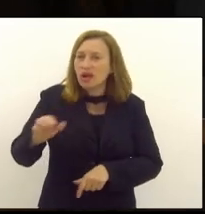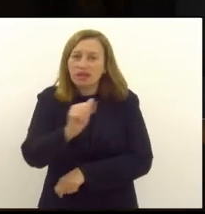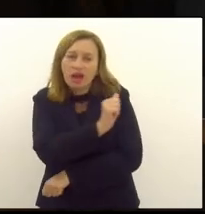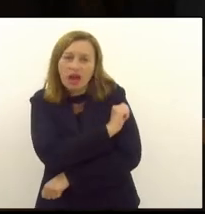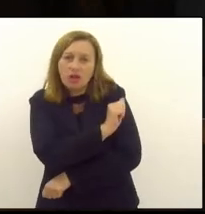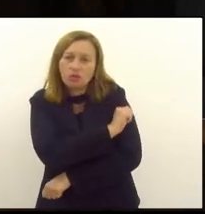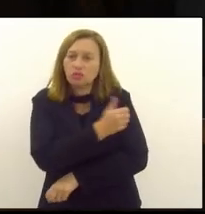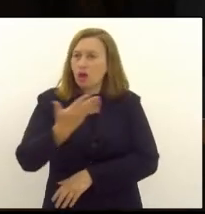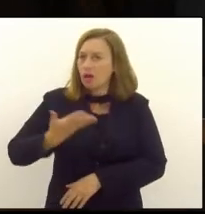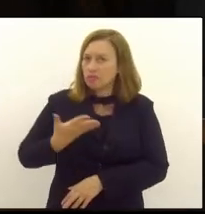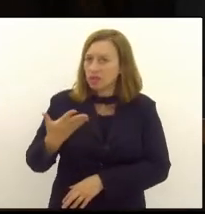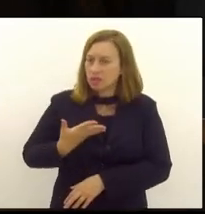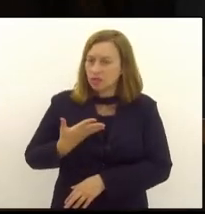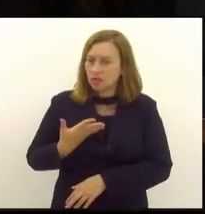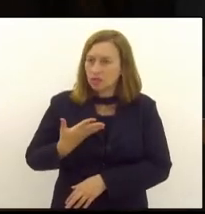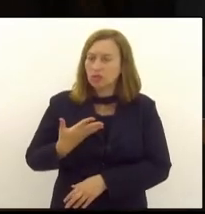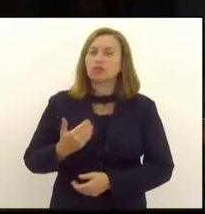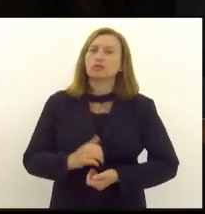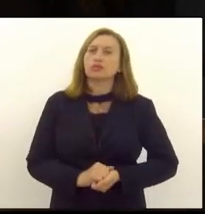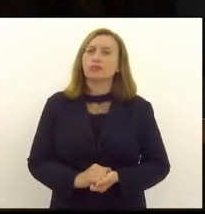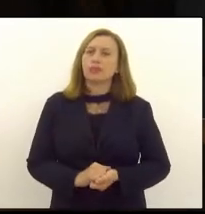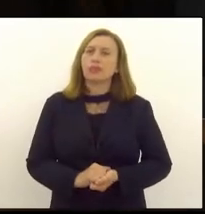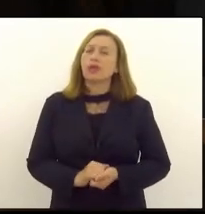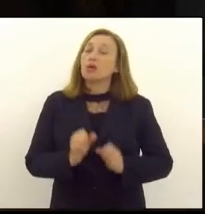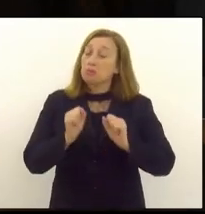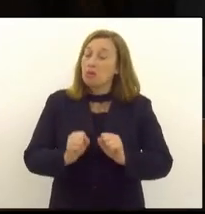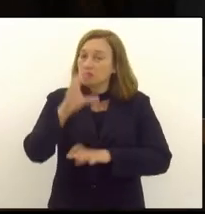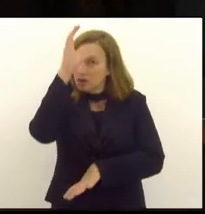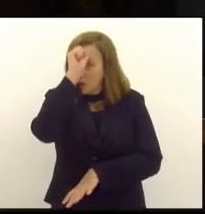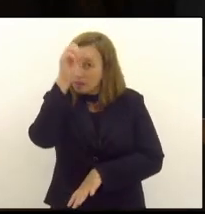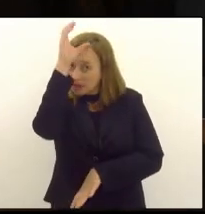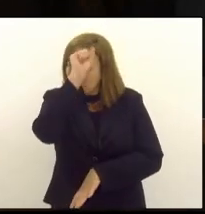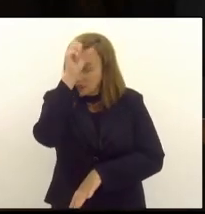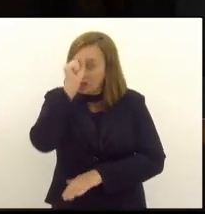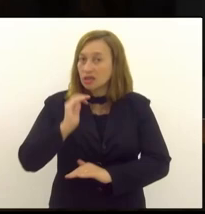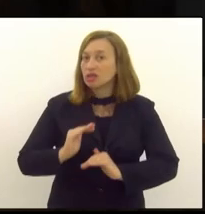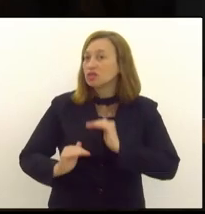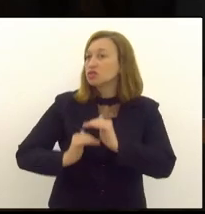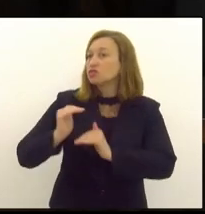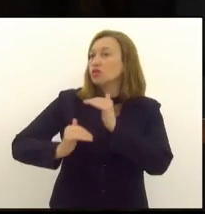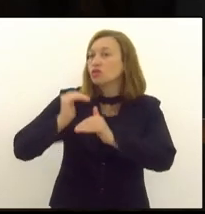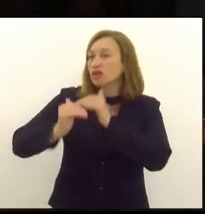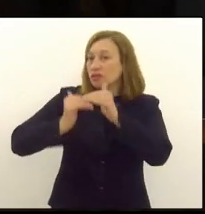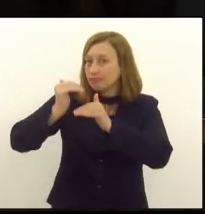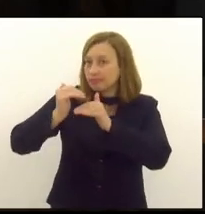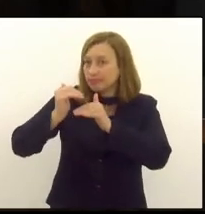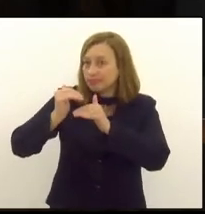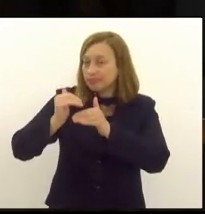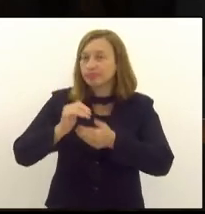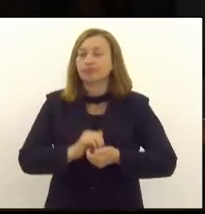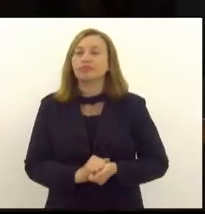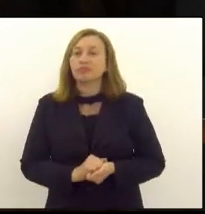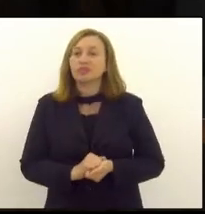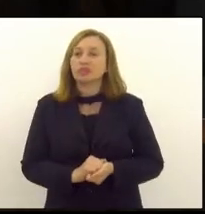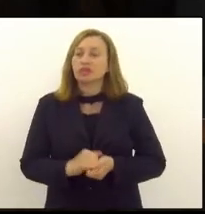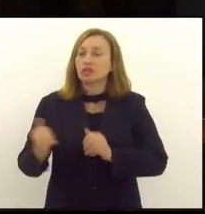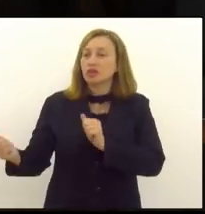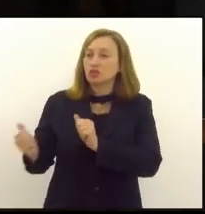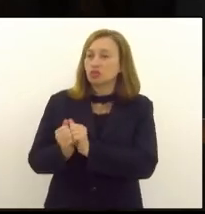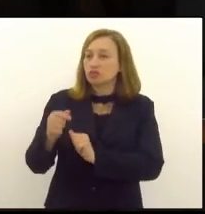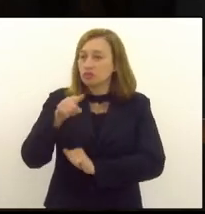e colega que tanto podem aprender e desenvolver por meio do privilégio de sua